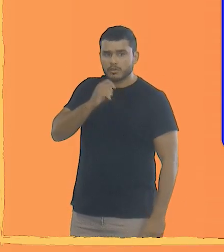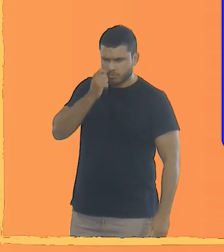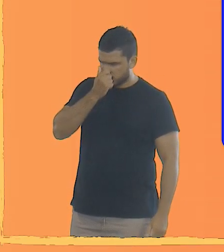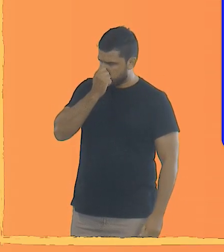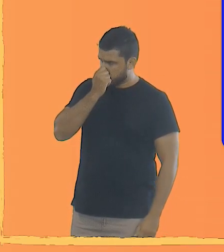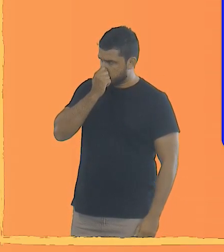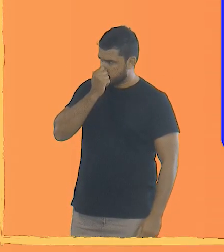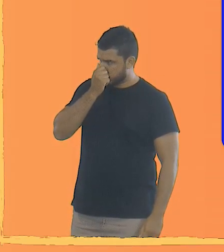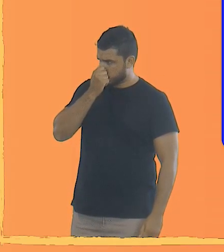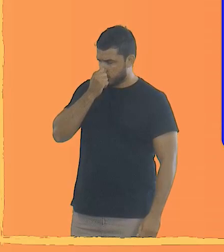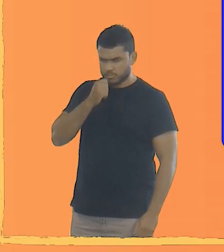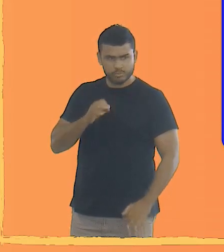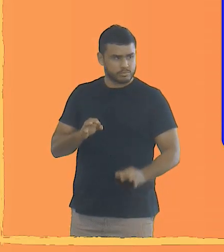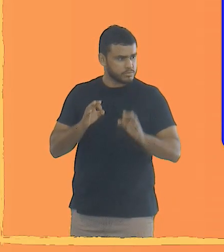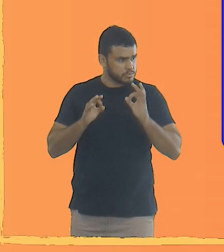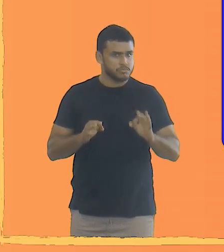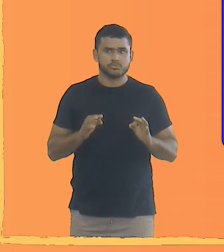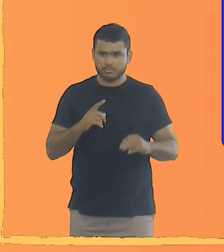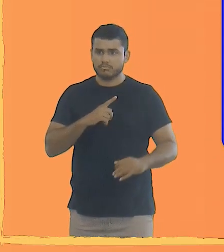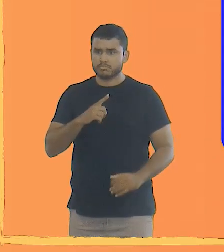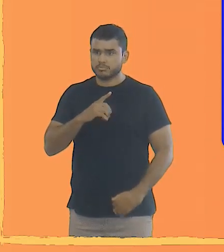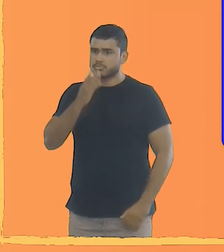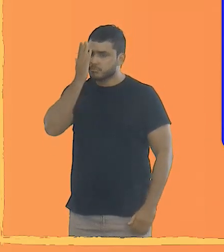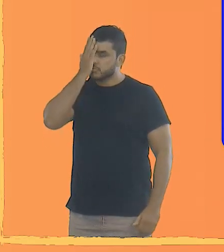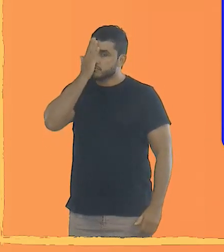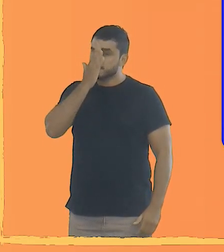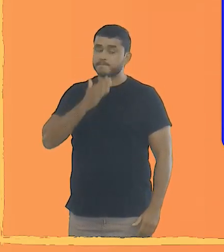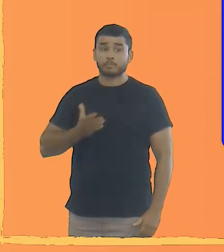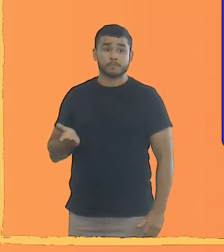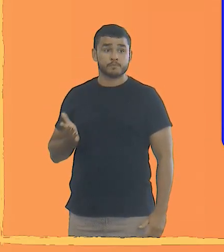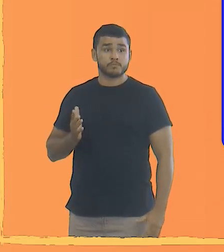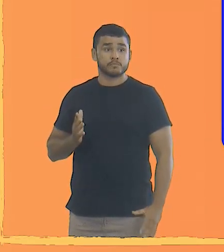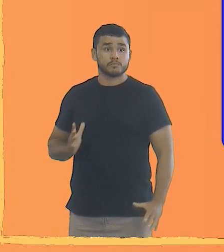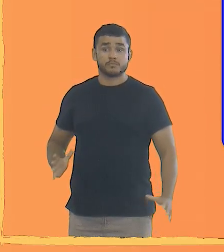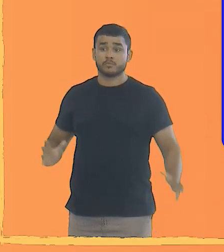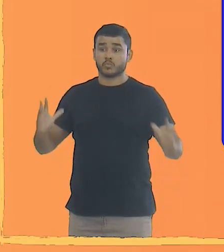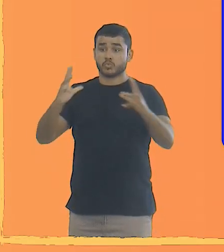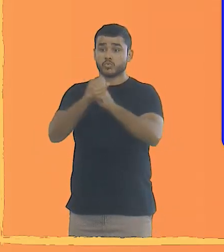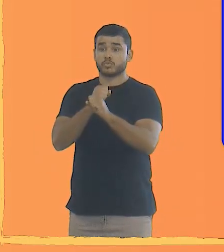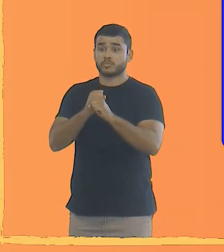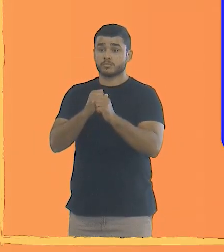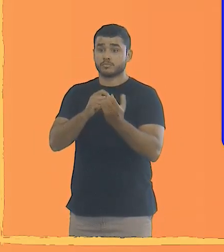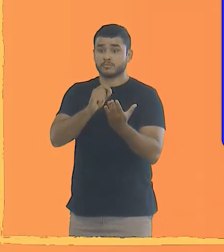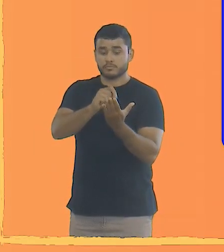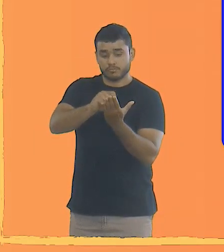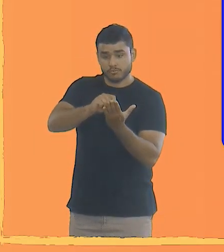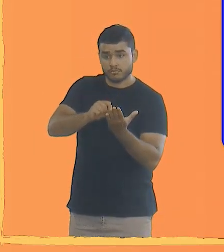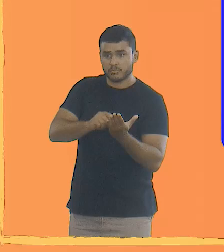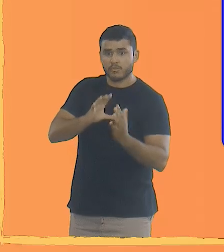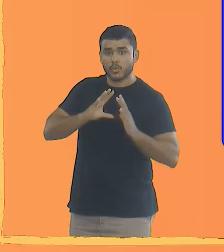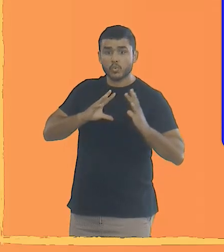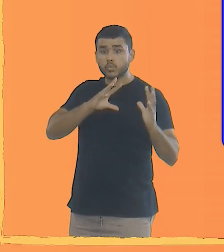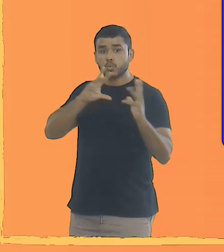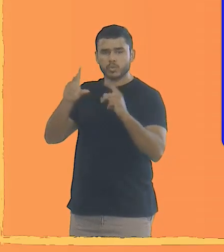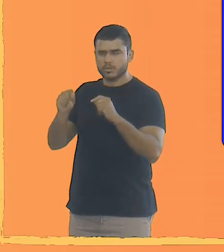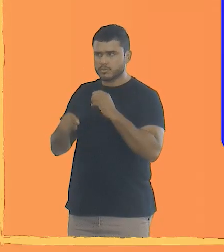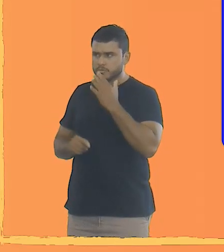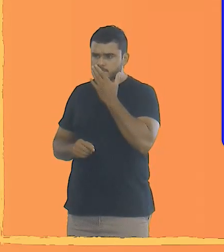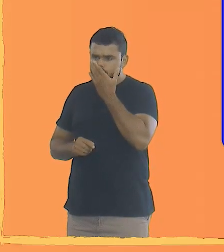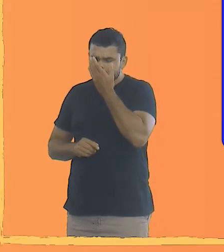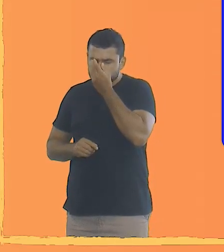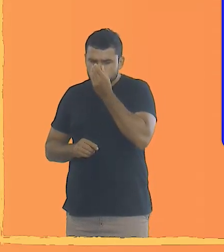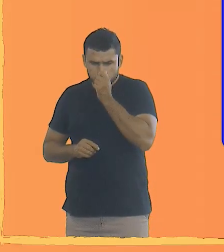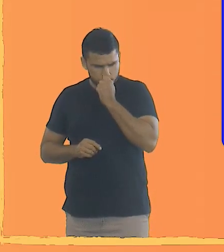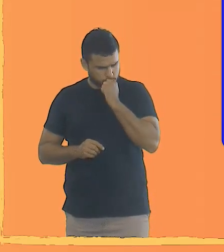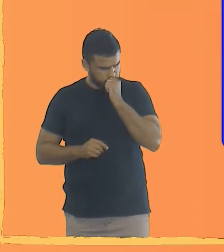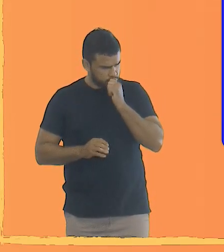garantir que tu vai ganhar na Mega Sena. Tem sim, basta você preencher todos os cartões possíveis. Alexandre, dá para garantir que eu vou ganhar da